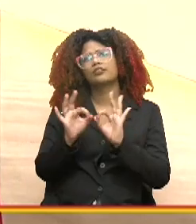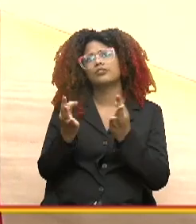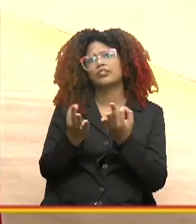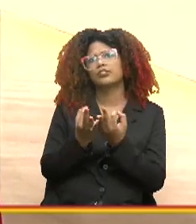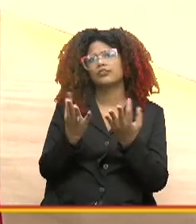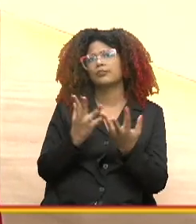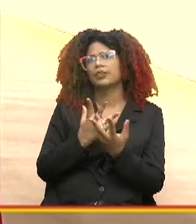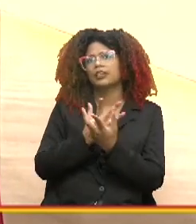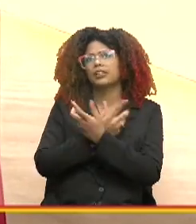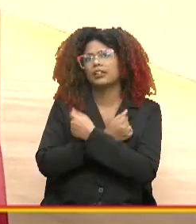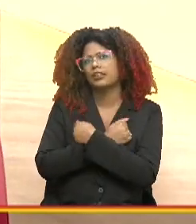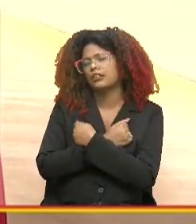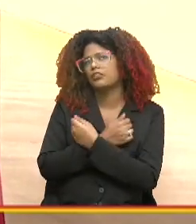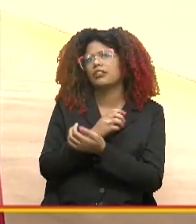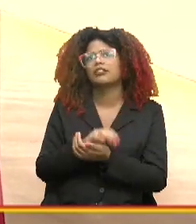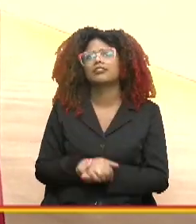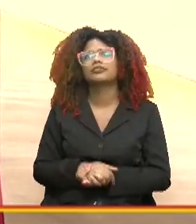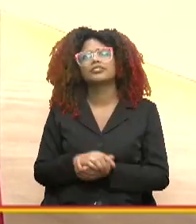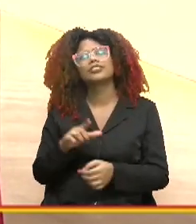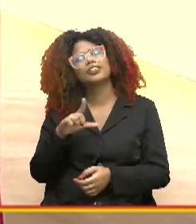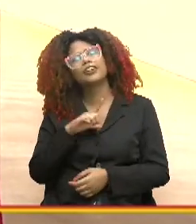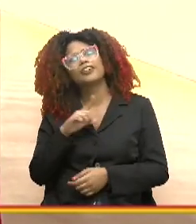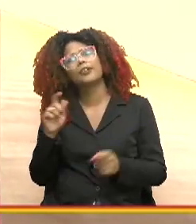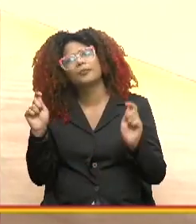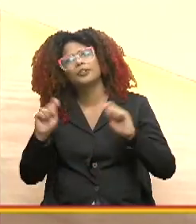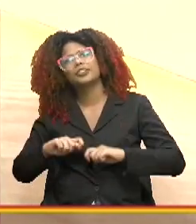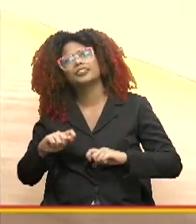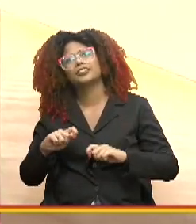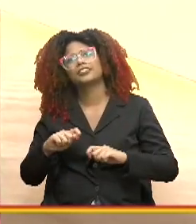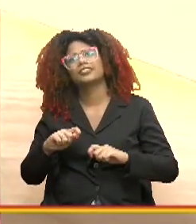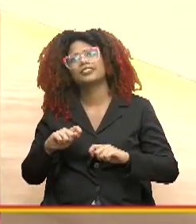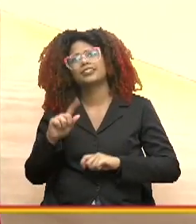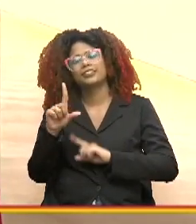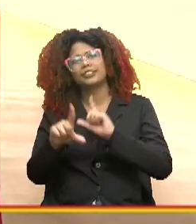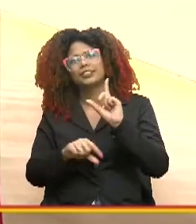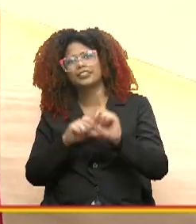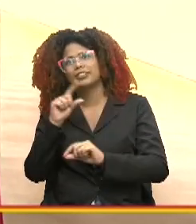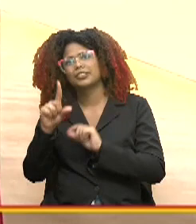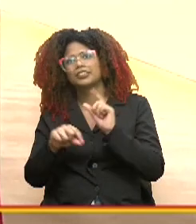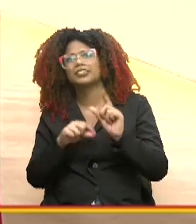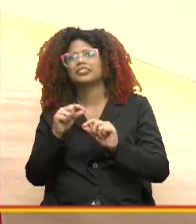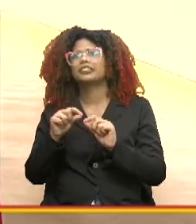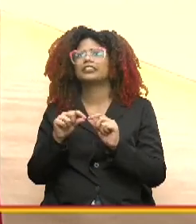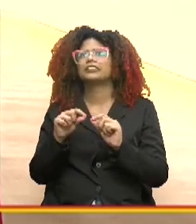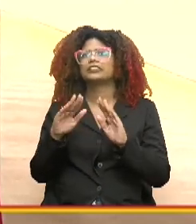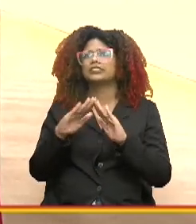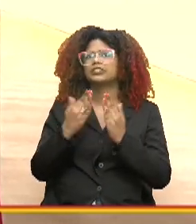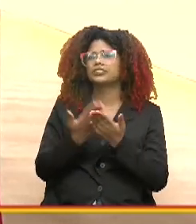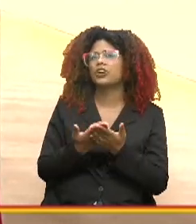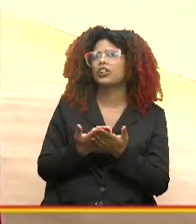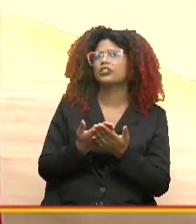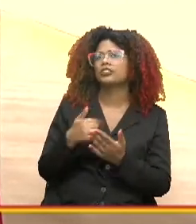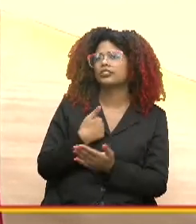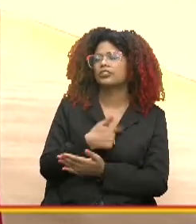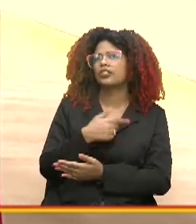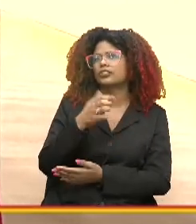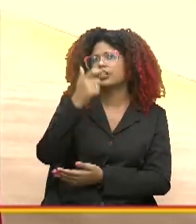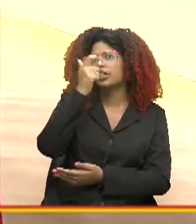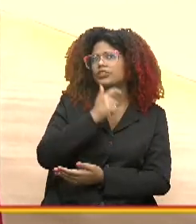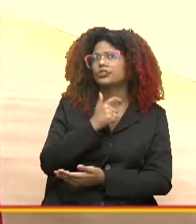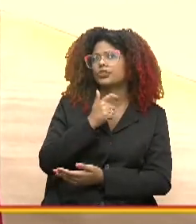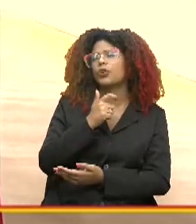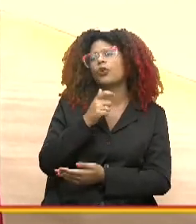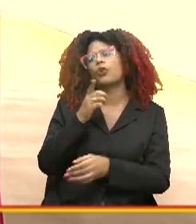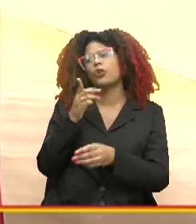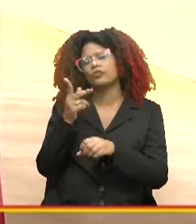acolhida né também tivemos a possibilidade de fazer algumas escolhas né de escola s em que a gente achou fizemos